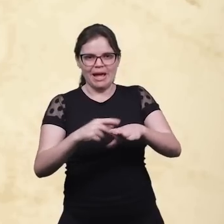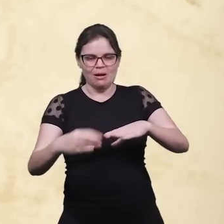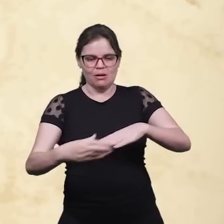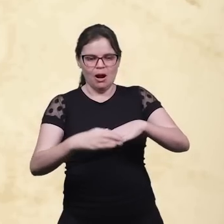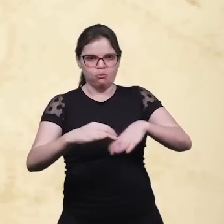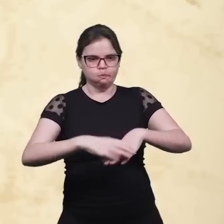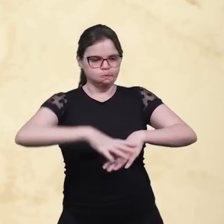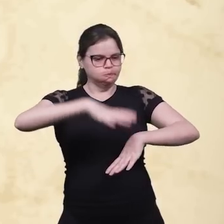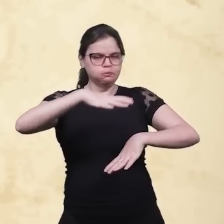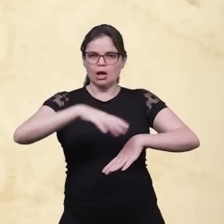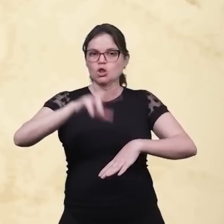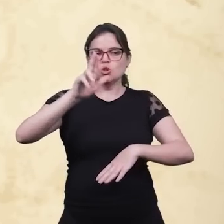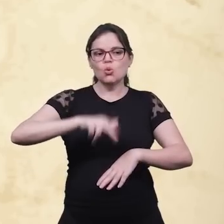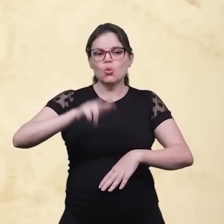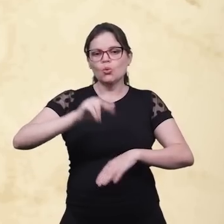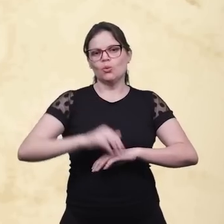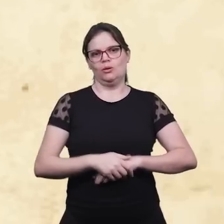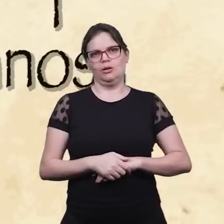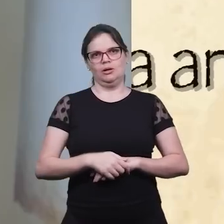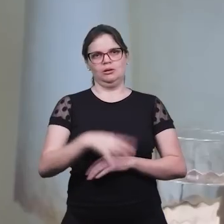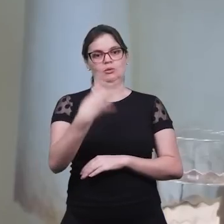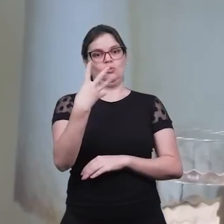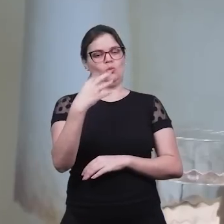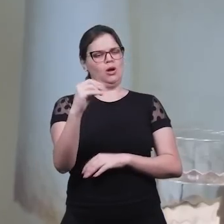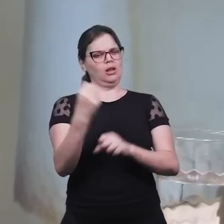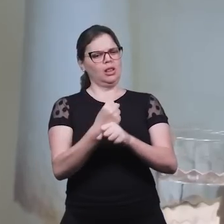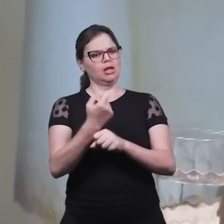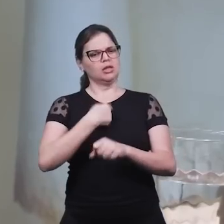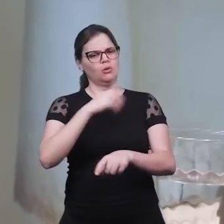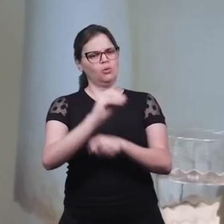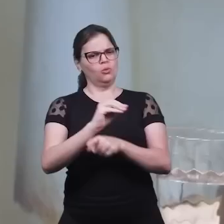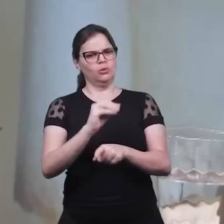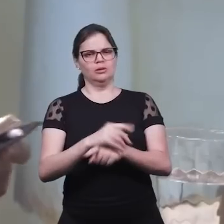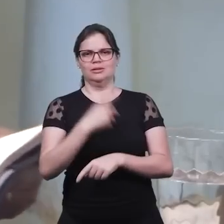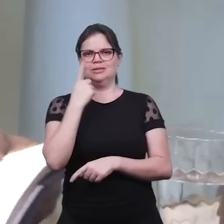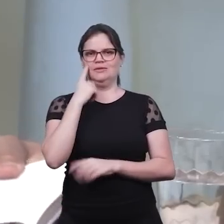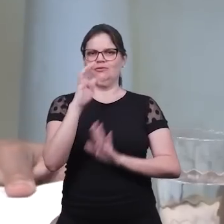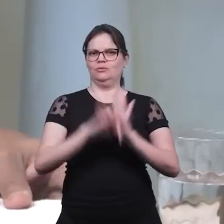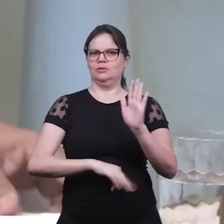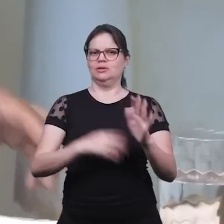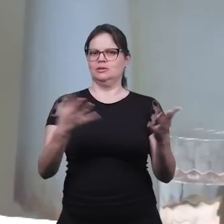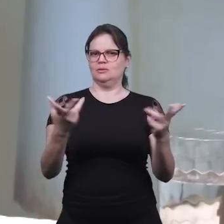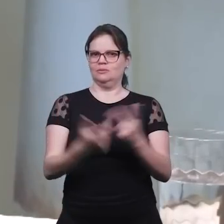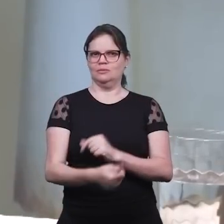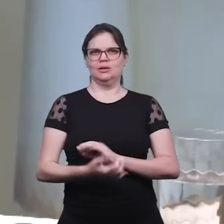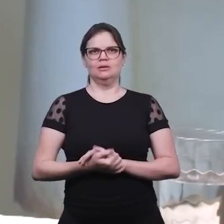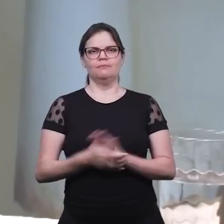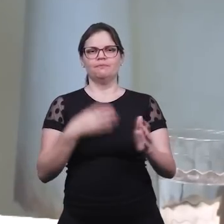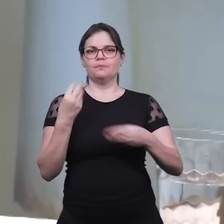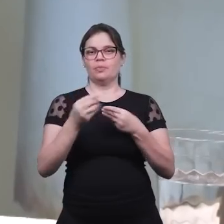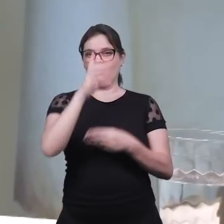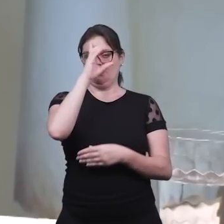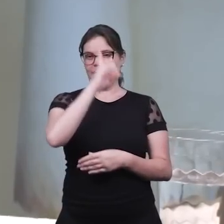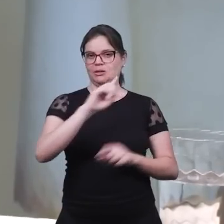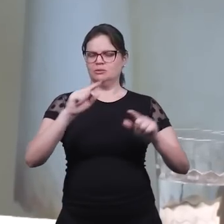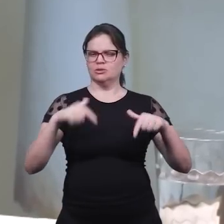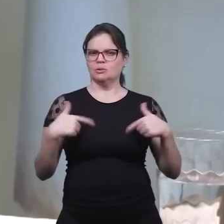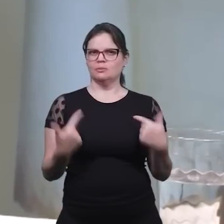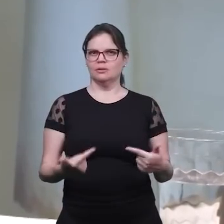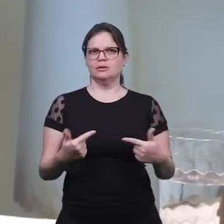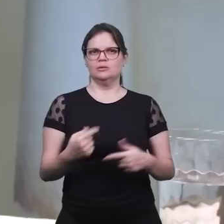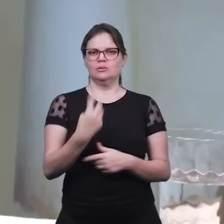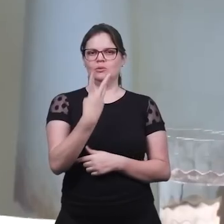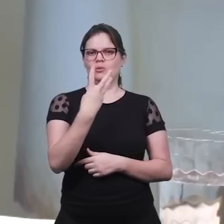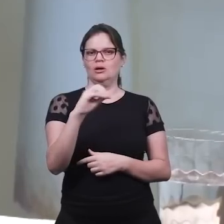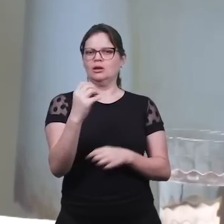nesses 40 anos. Rapaz, veja só que texto maravilhoso. Mostra o que Deus fez. Os